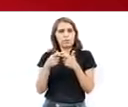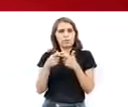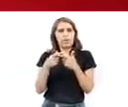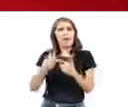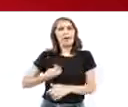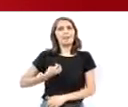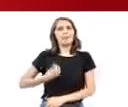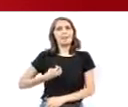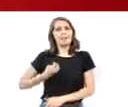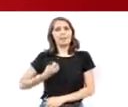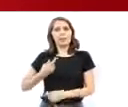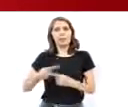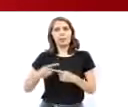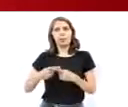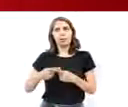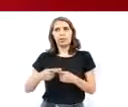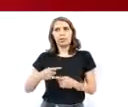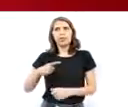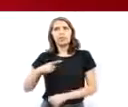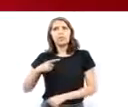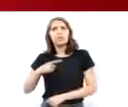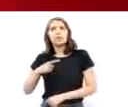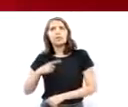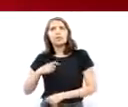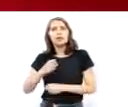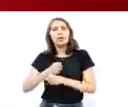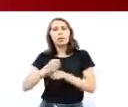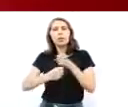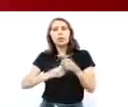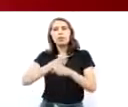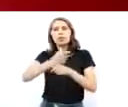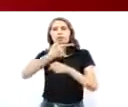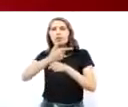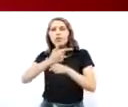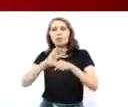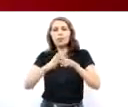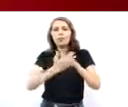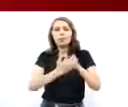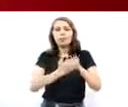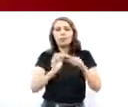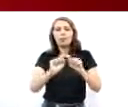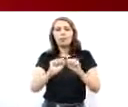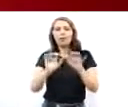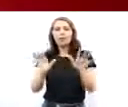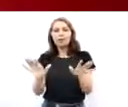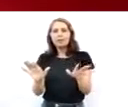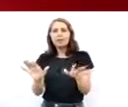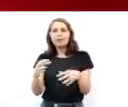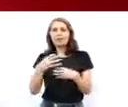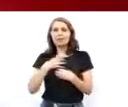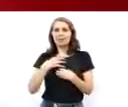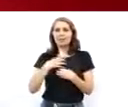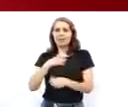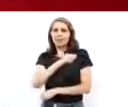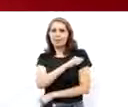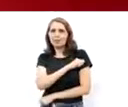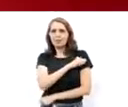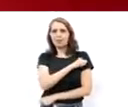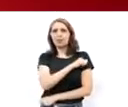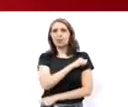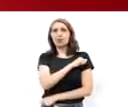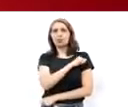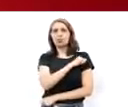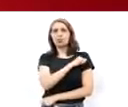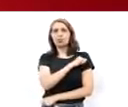ano e a impressão que temos é que o aluno, como a secretária de Educação de